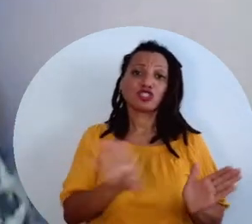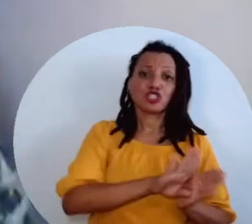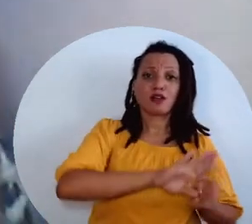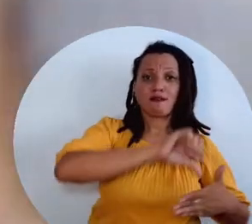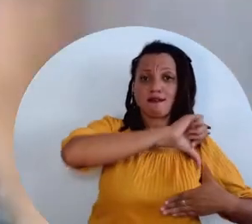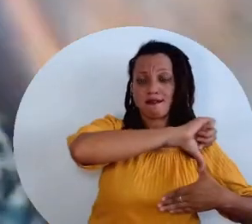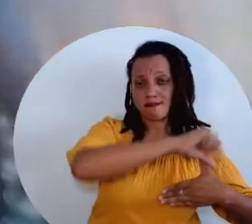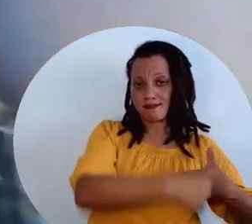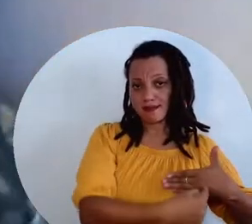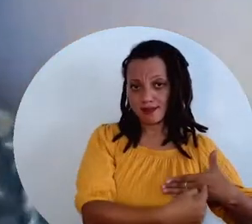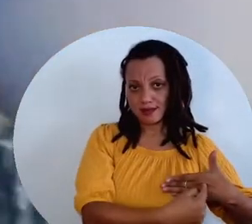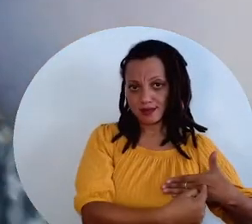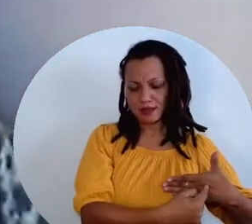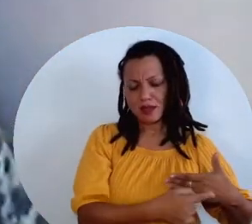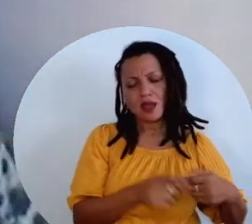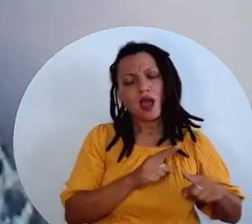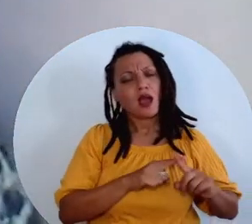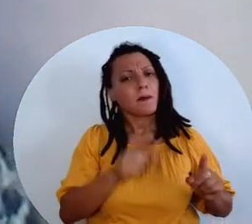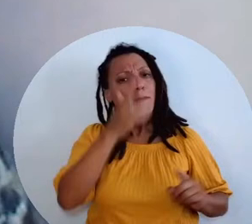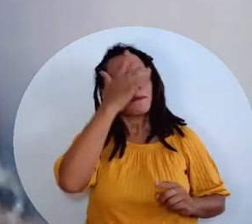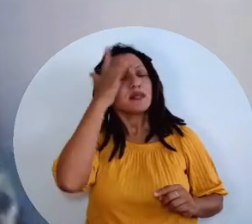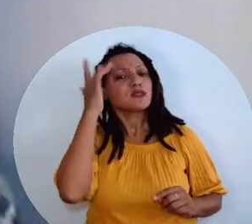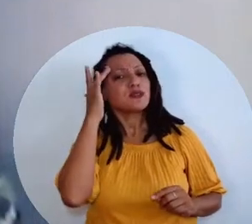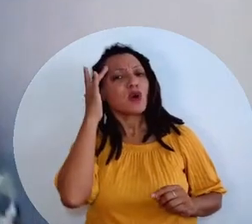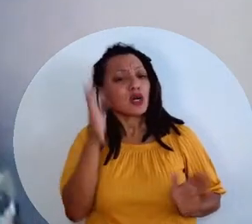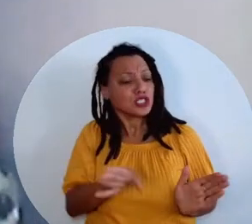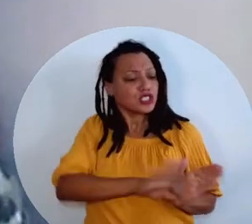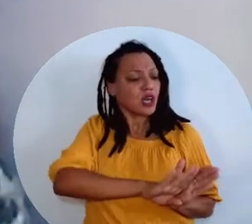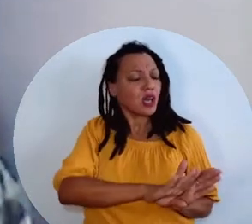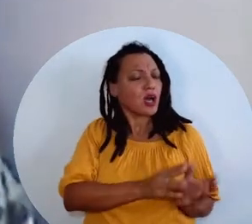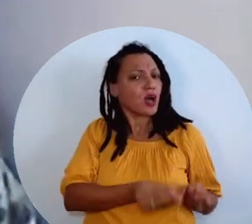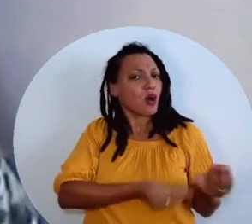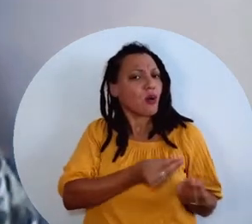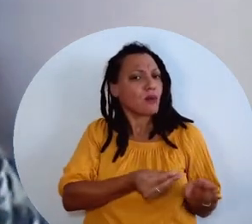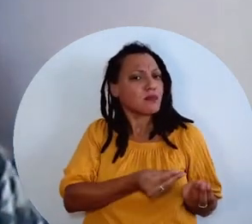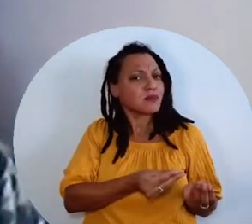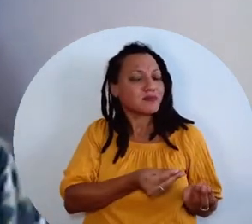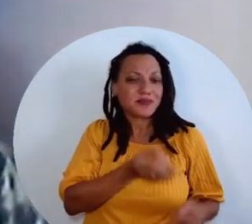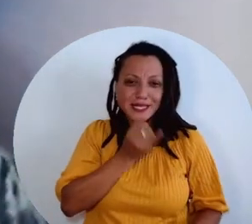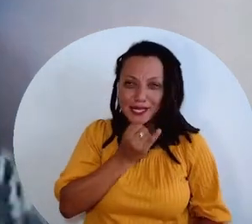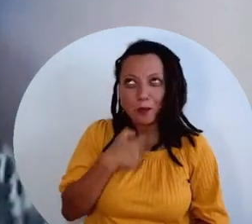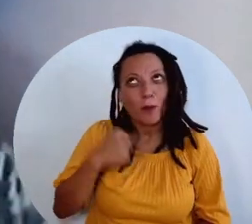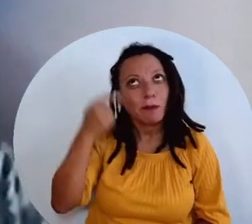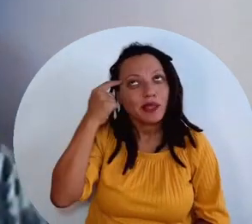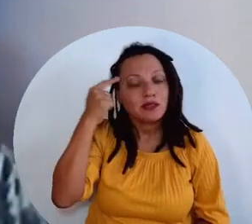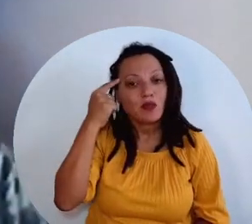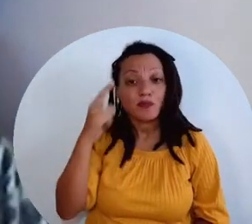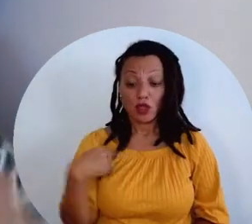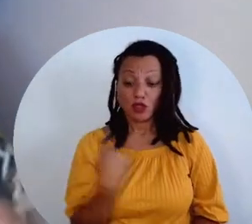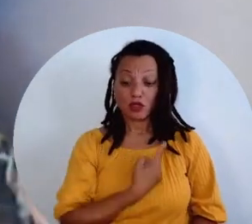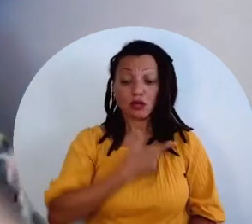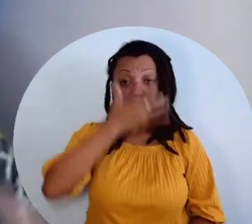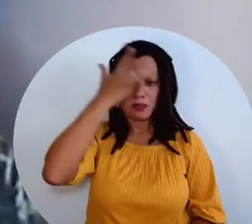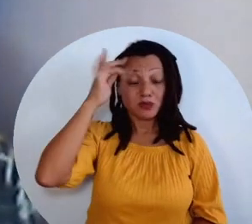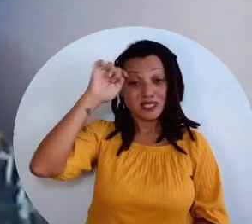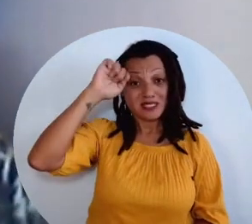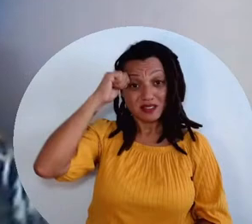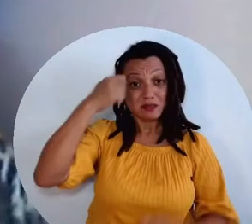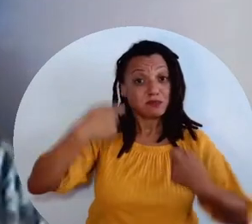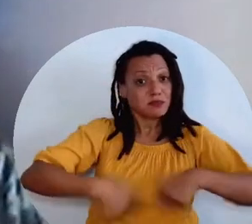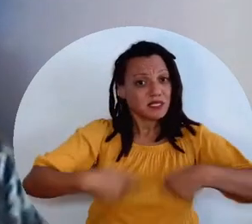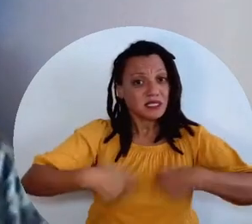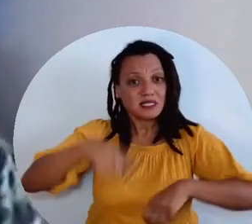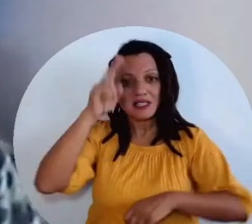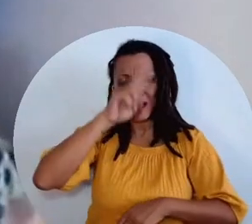E aí, como chegam essa população? E eu sempre faço esse exercício, né? Nós, pessoas negras, precisamos sempre lembrar